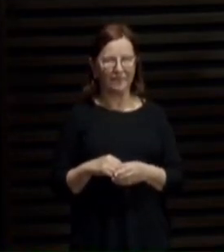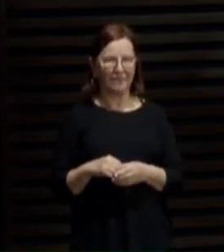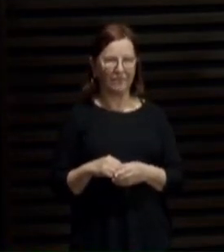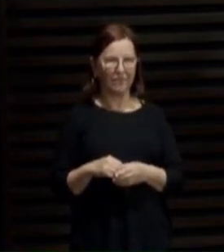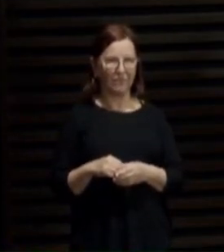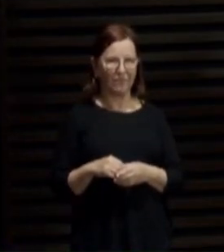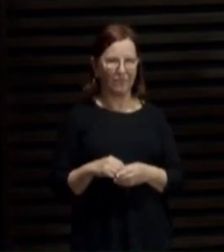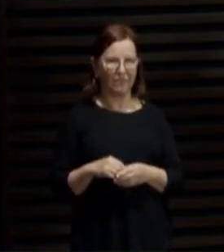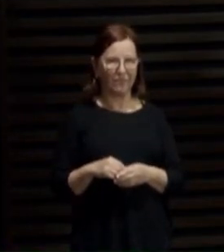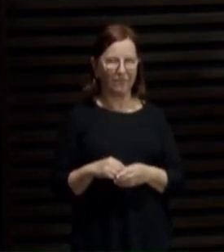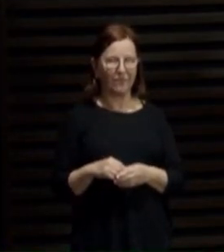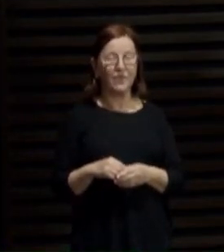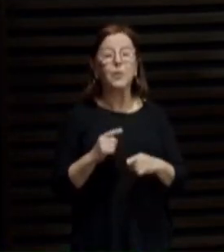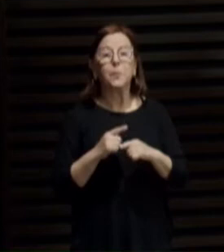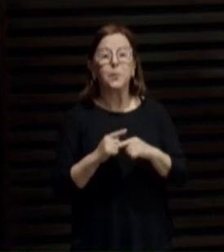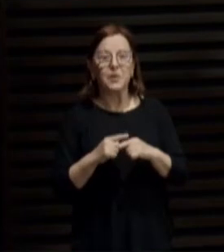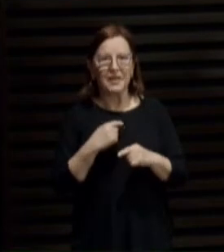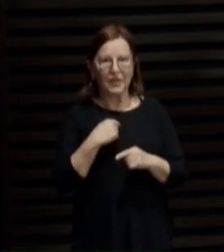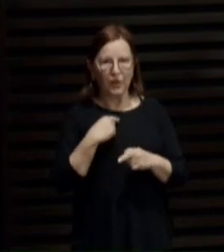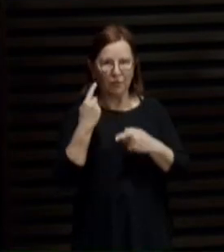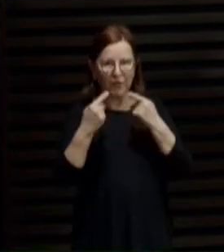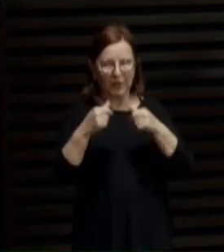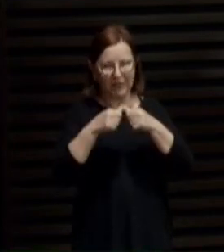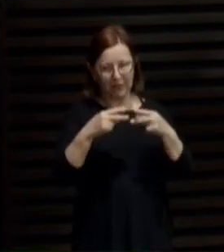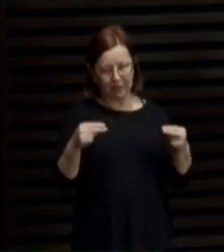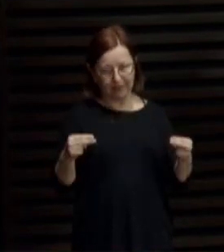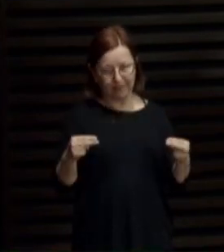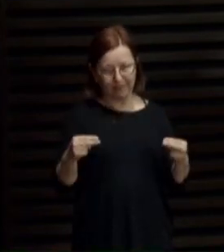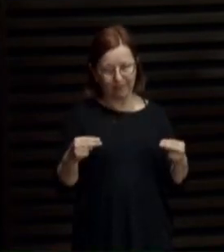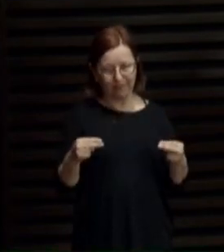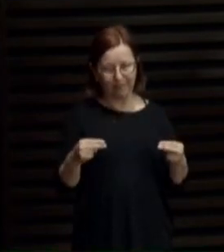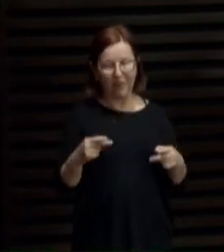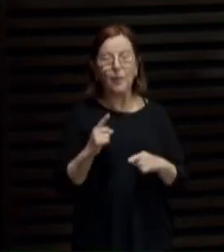O que eu estou dizendo com isso é que disciplina é necessária.